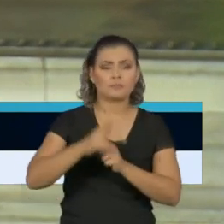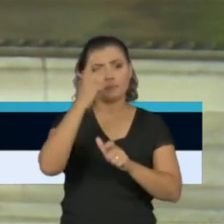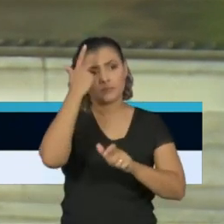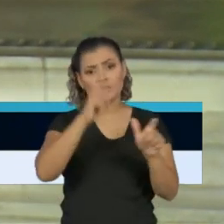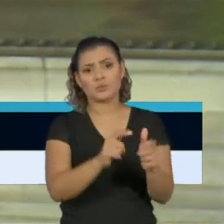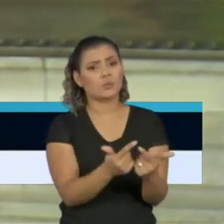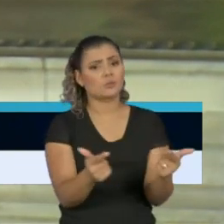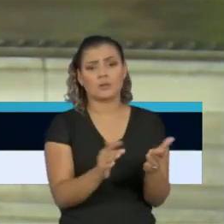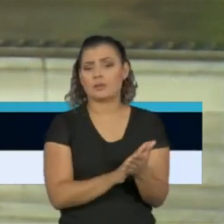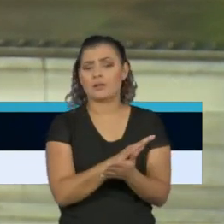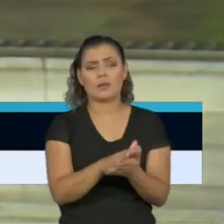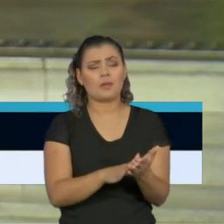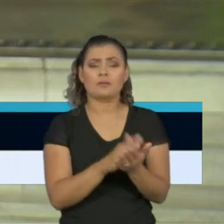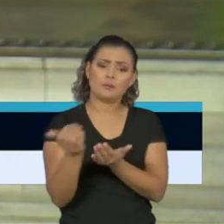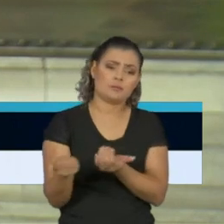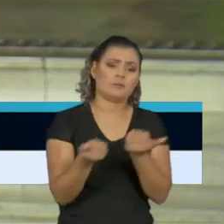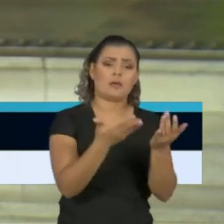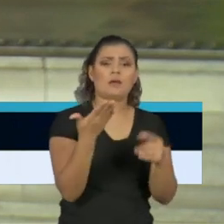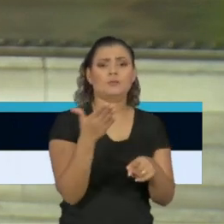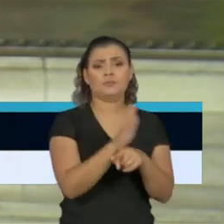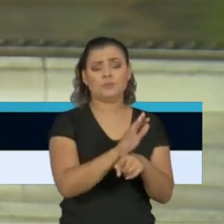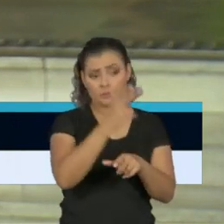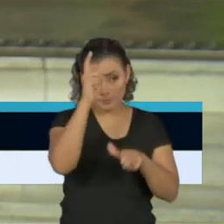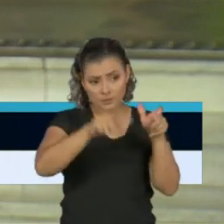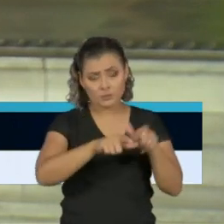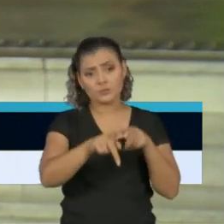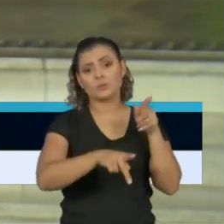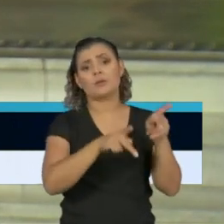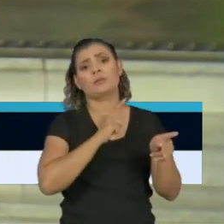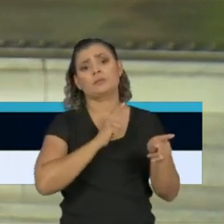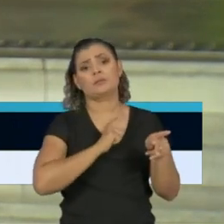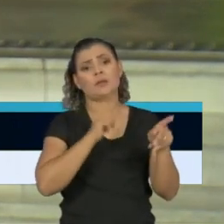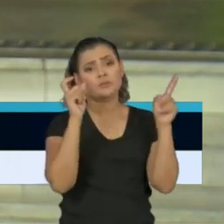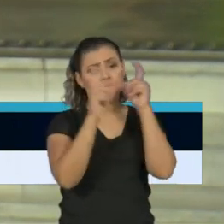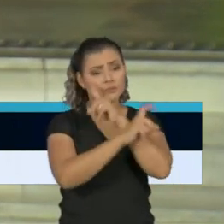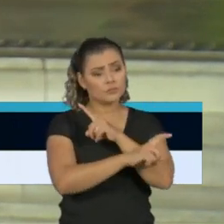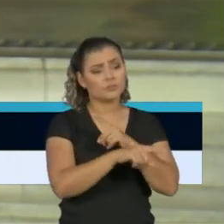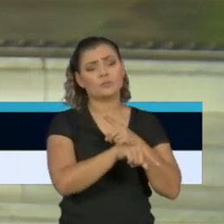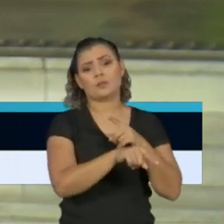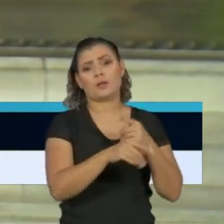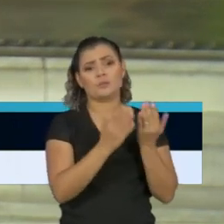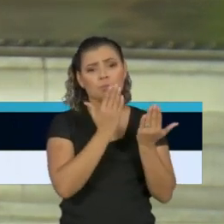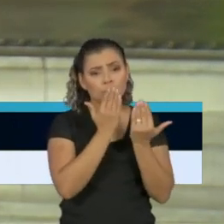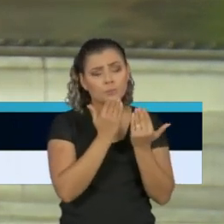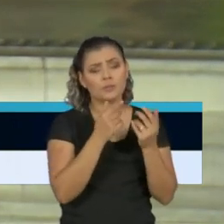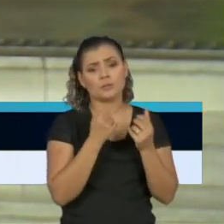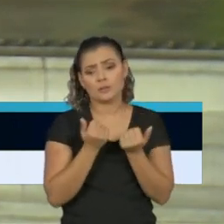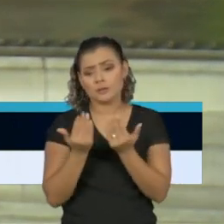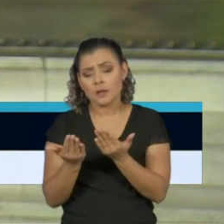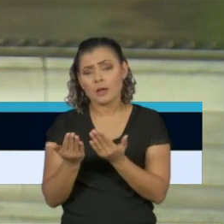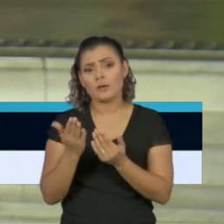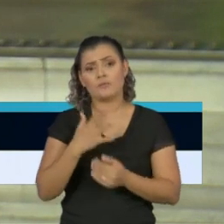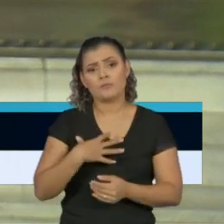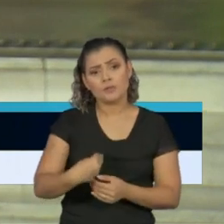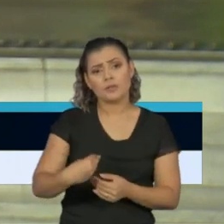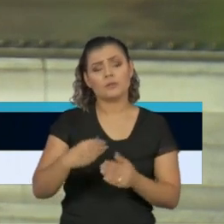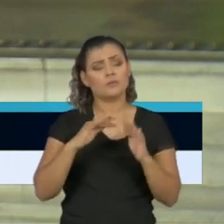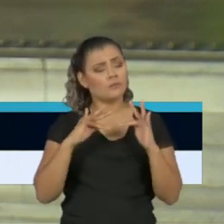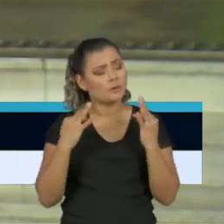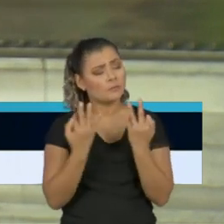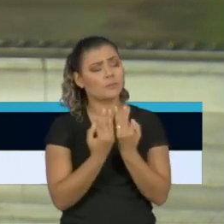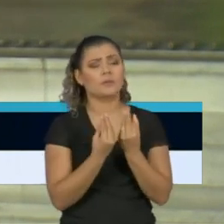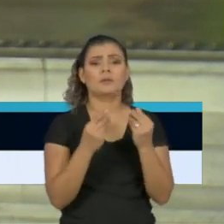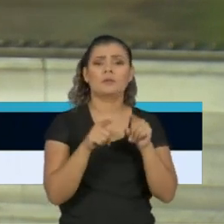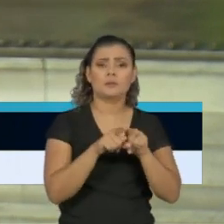nada tem, a quem hoje tem dificuldade para ter comida em casa, para sustentar-se e sustentar a sua